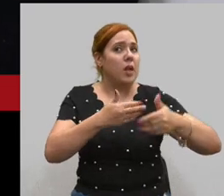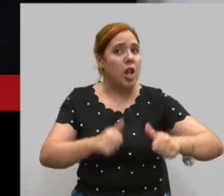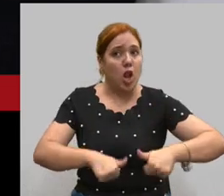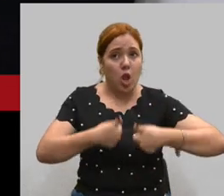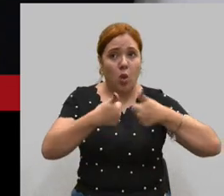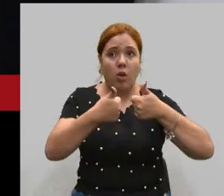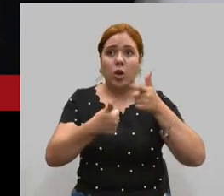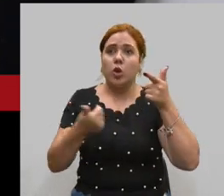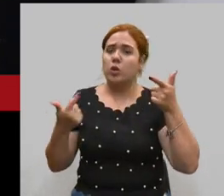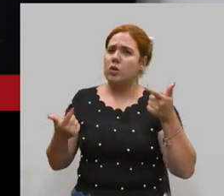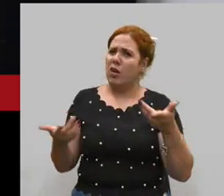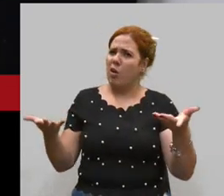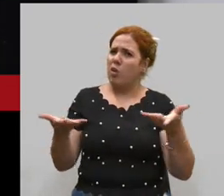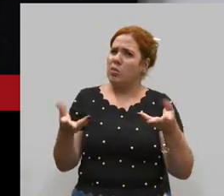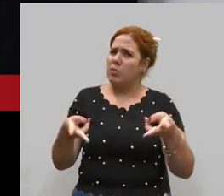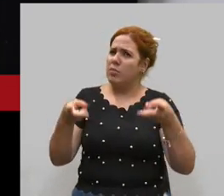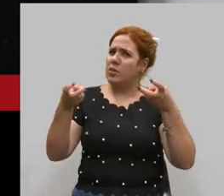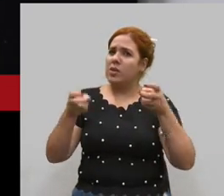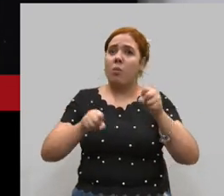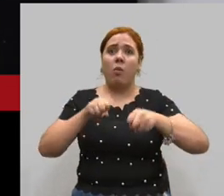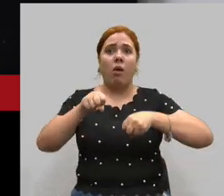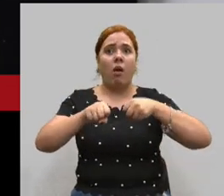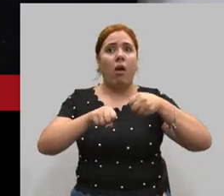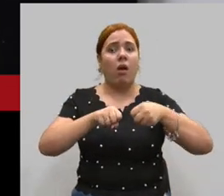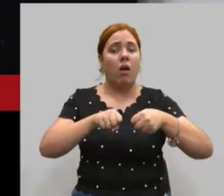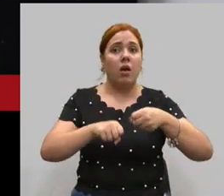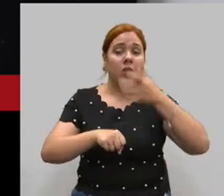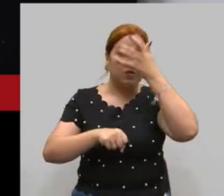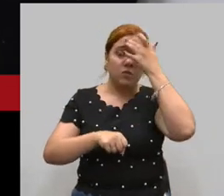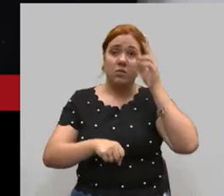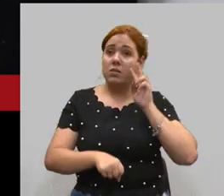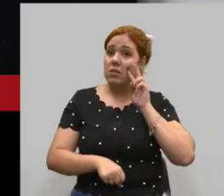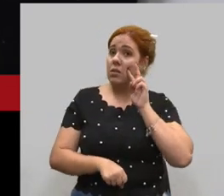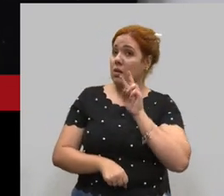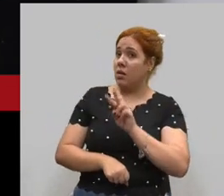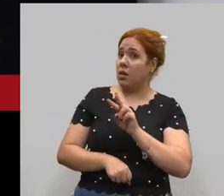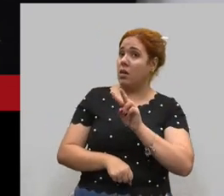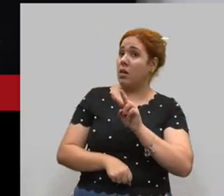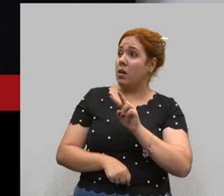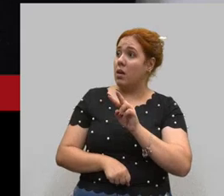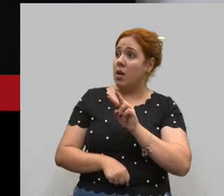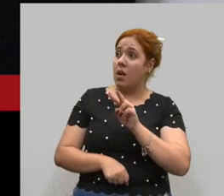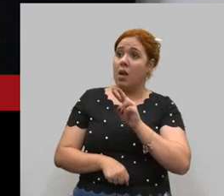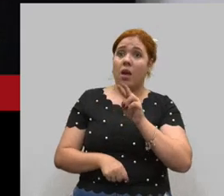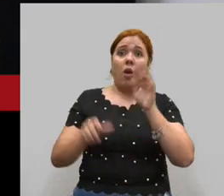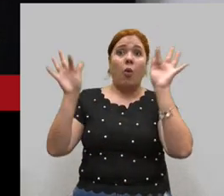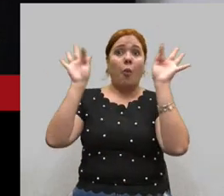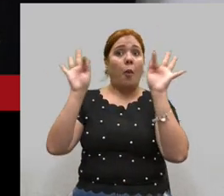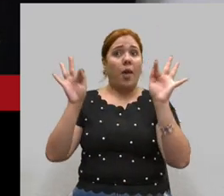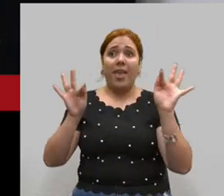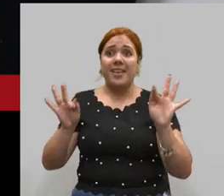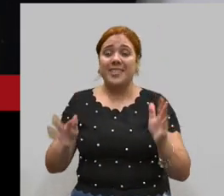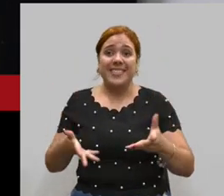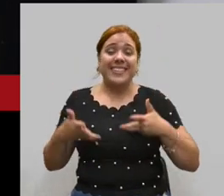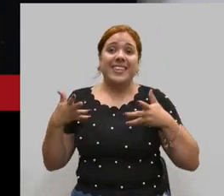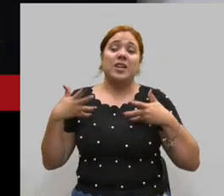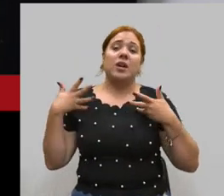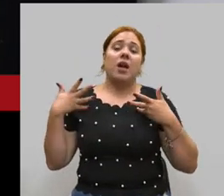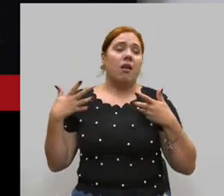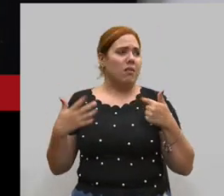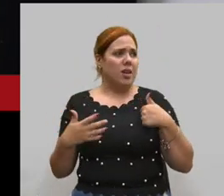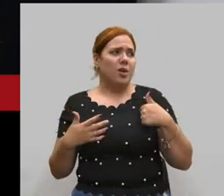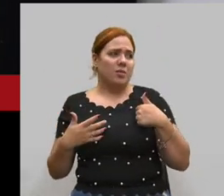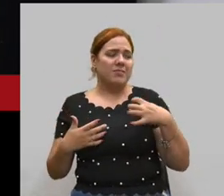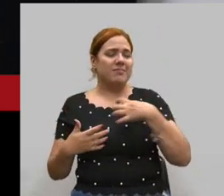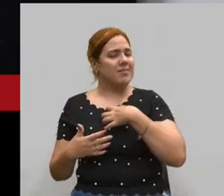bicicleta às vezes eu até assusto com a reação dessas pessoas porque parece que elas ficam mais felizes do que eu e eu acho que a gente